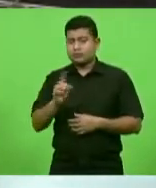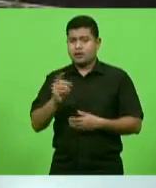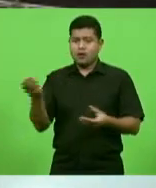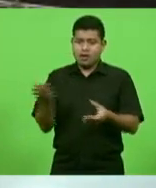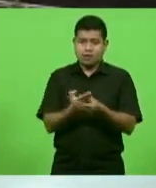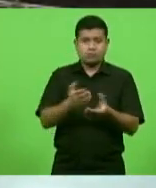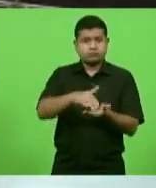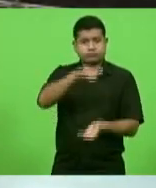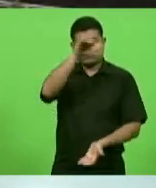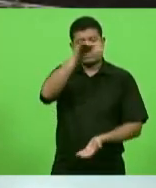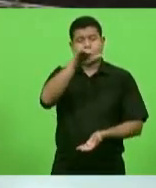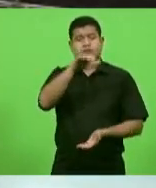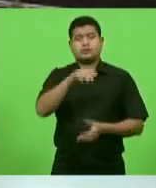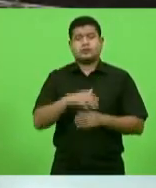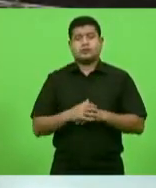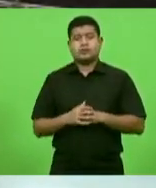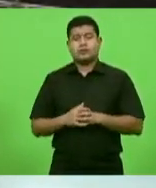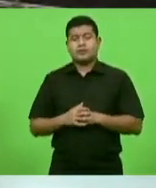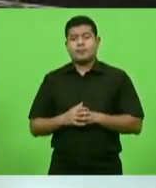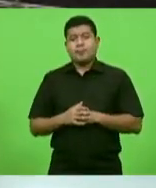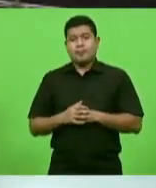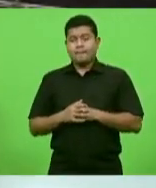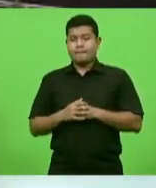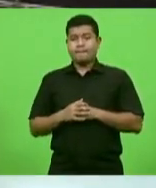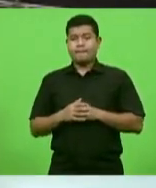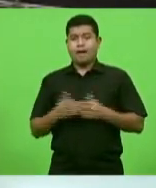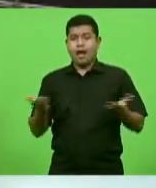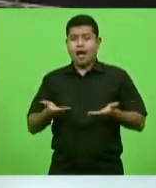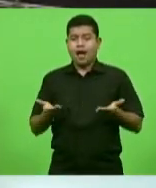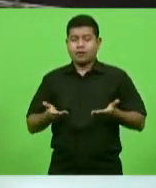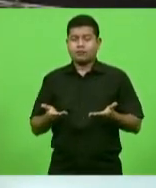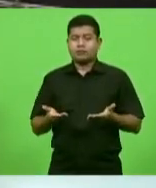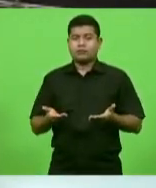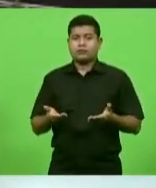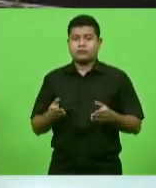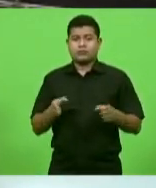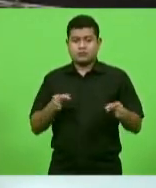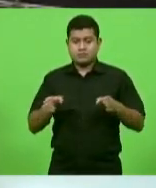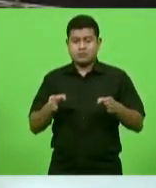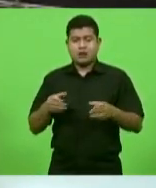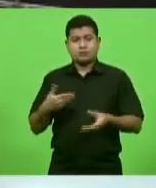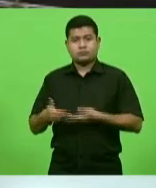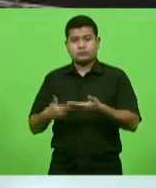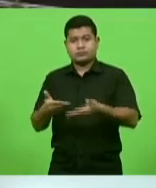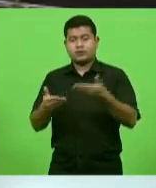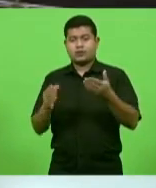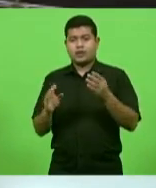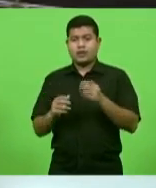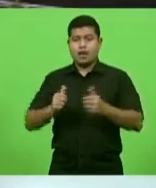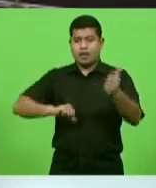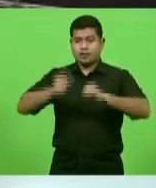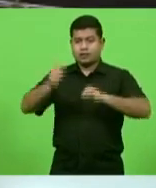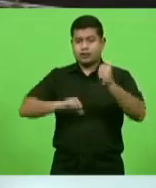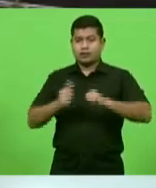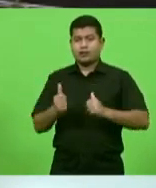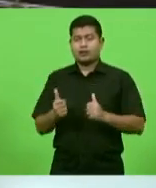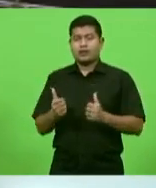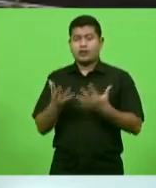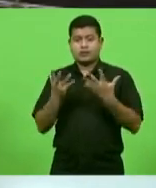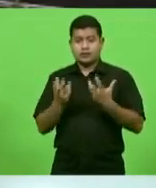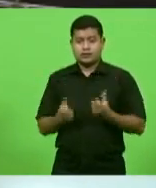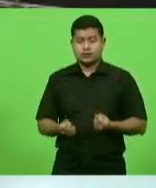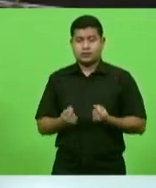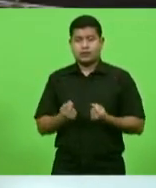processo é é nesta fase processual e análise recebimento da